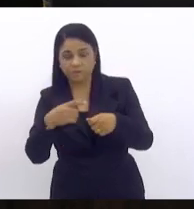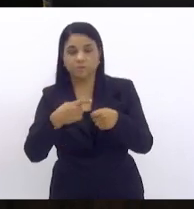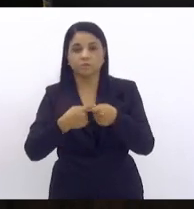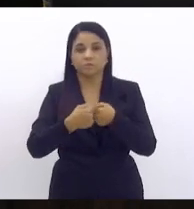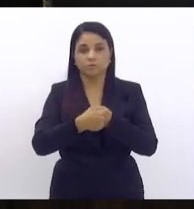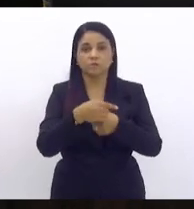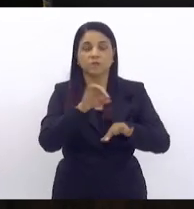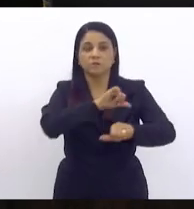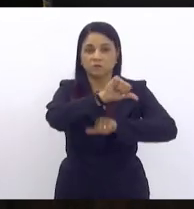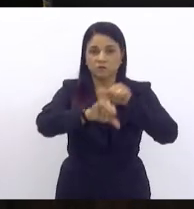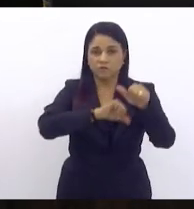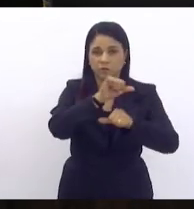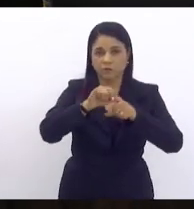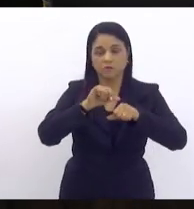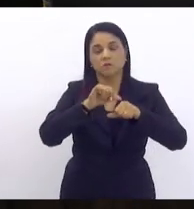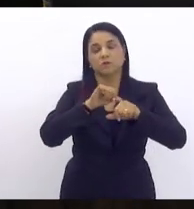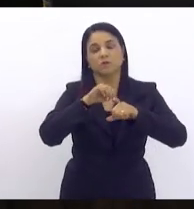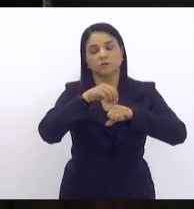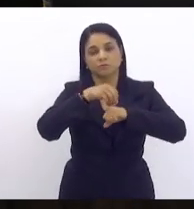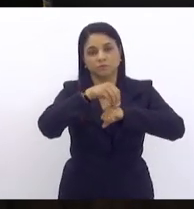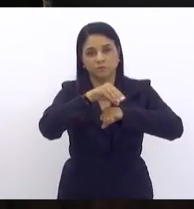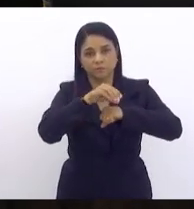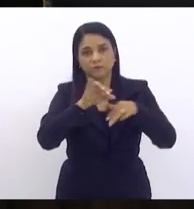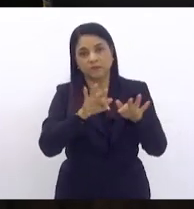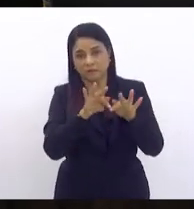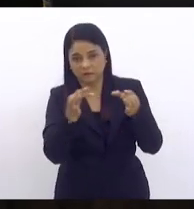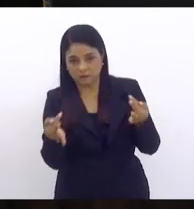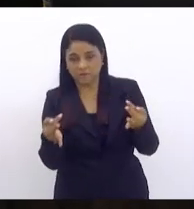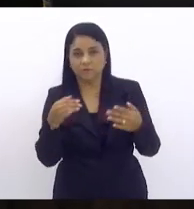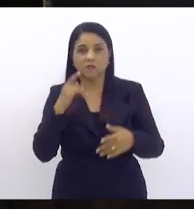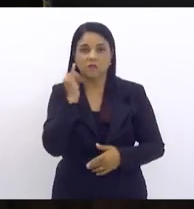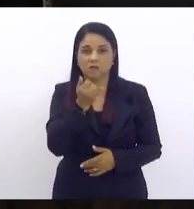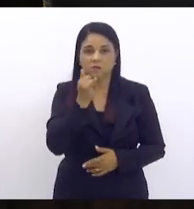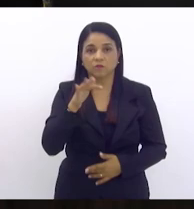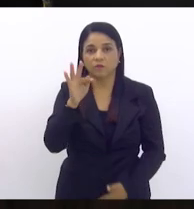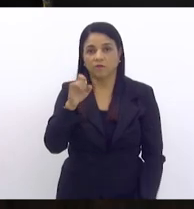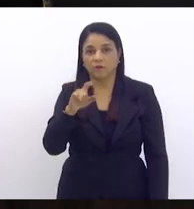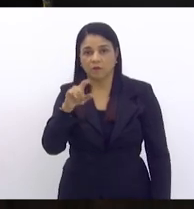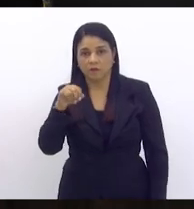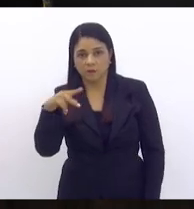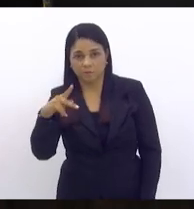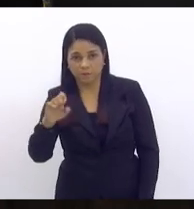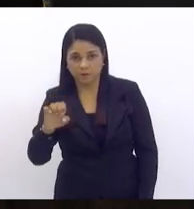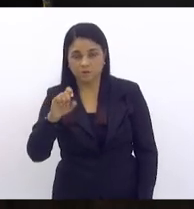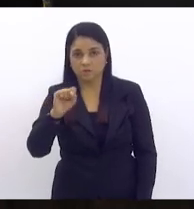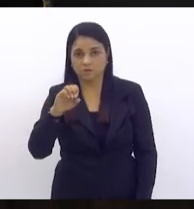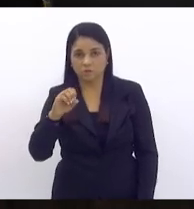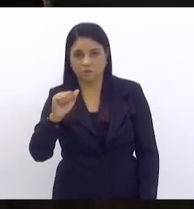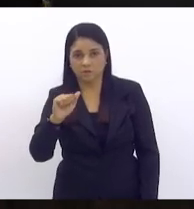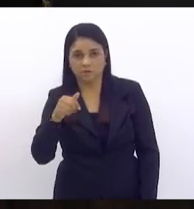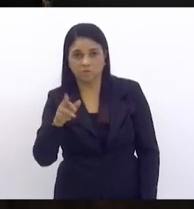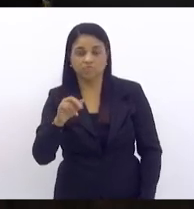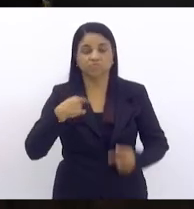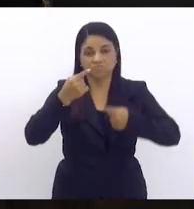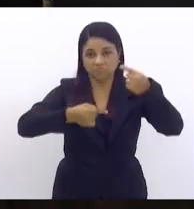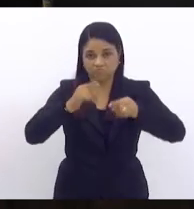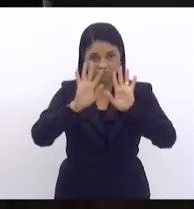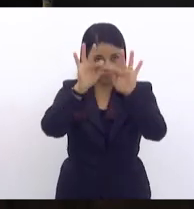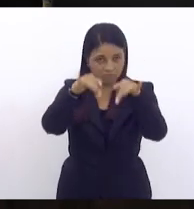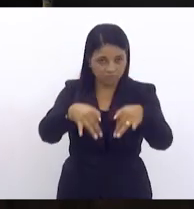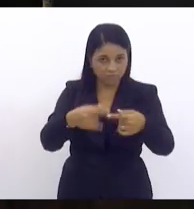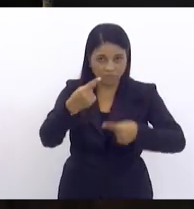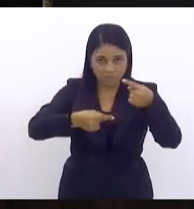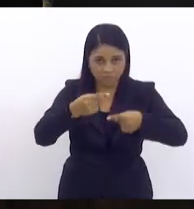pela transformação em indicação simples. Relator, deputado Felipe Soares. Em discussão, não havendo quem queira